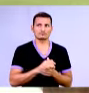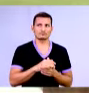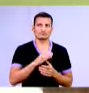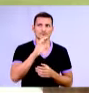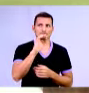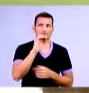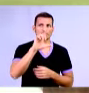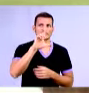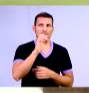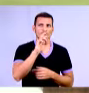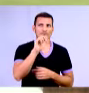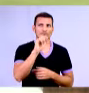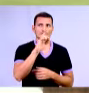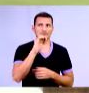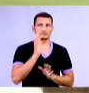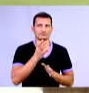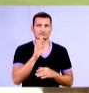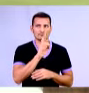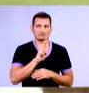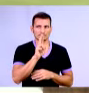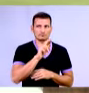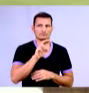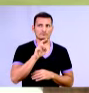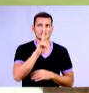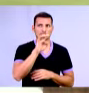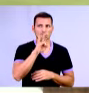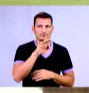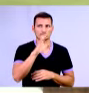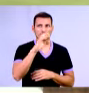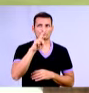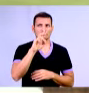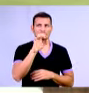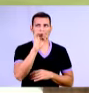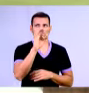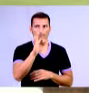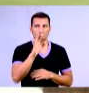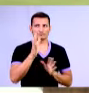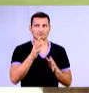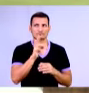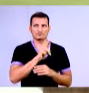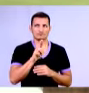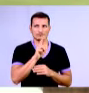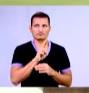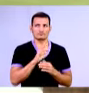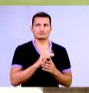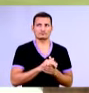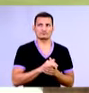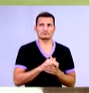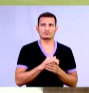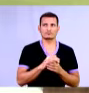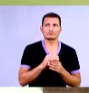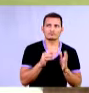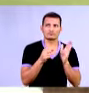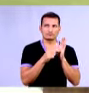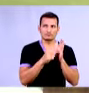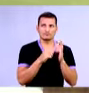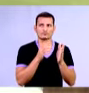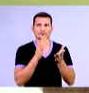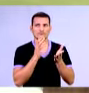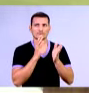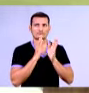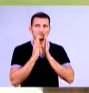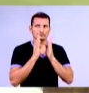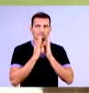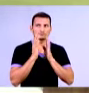Colorado, já utilizando o WebQuest, utilizando ferramentas sociais como o Facebook, que essas ferramentas sociais são um excelente exemplo